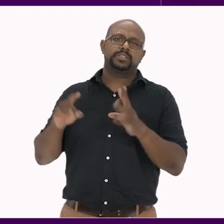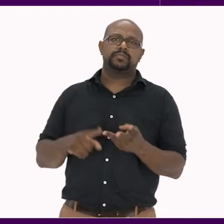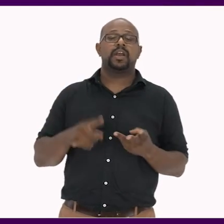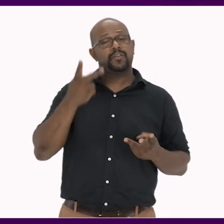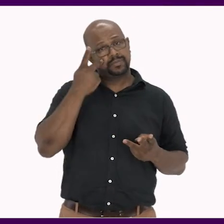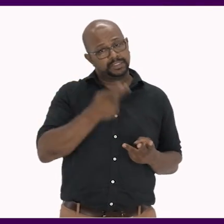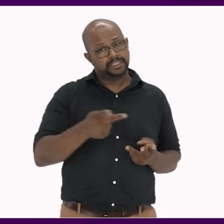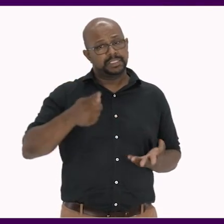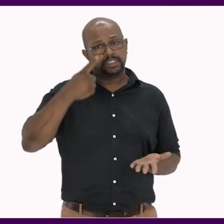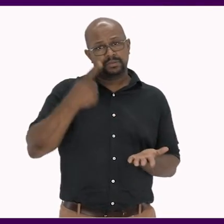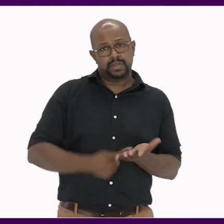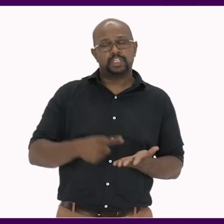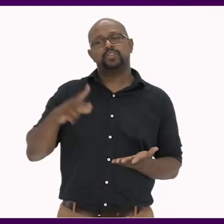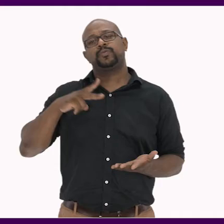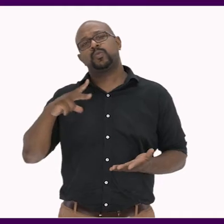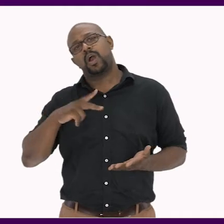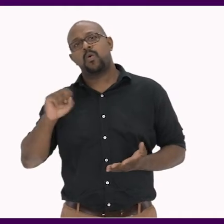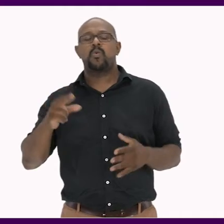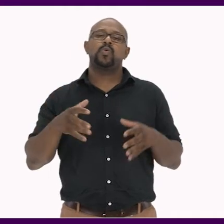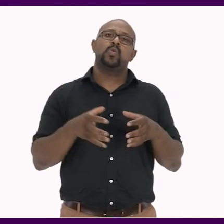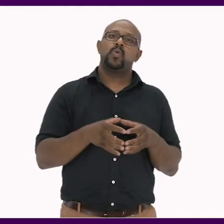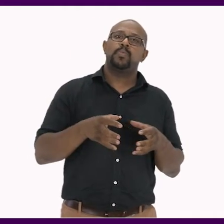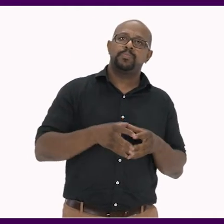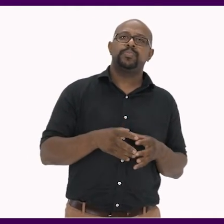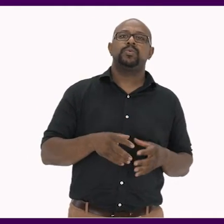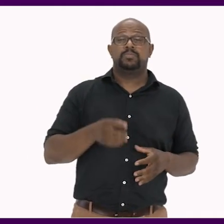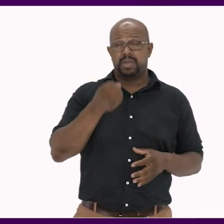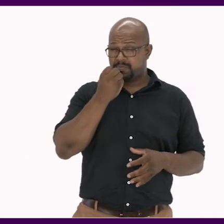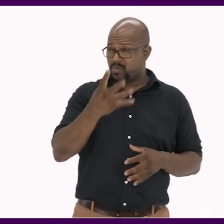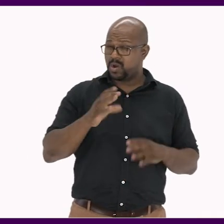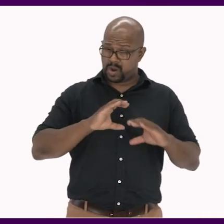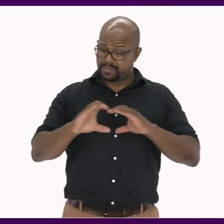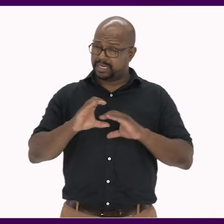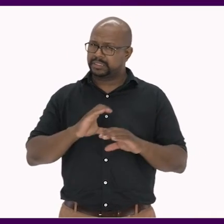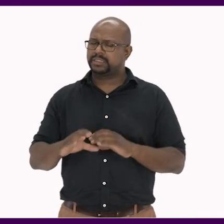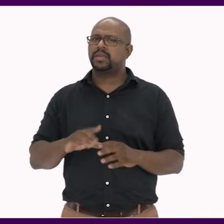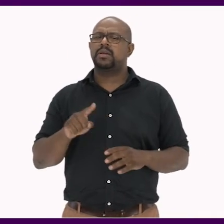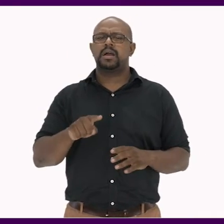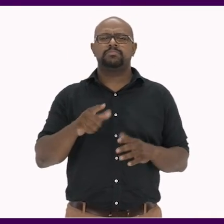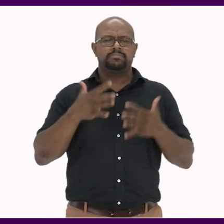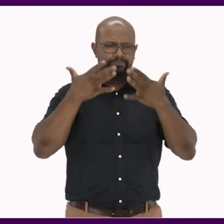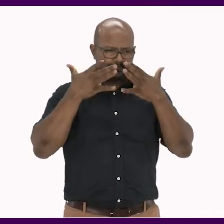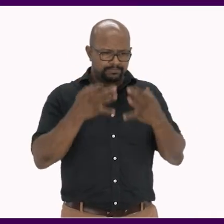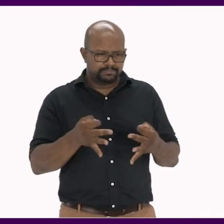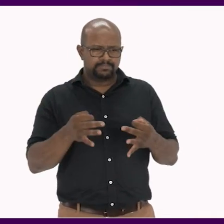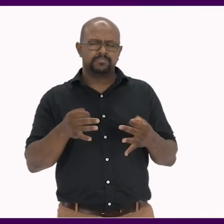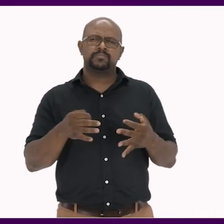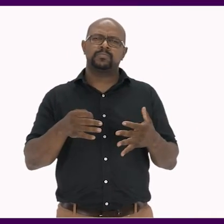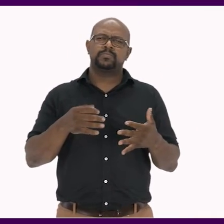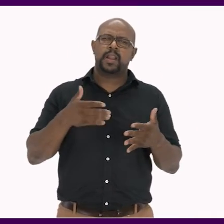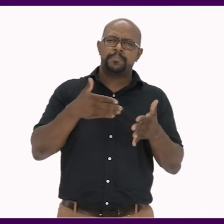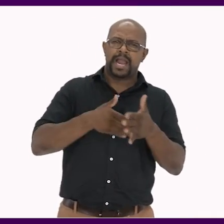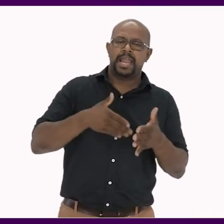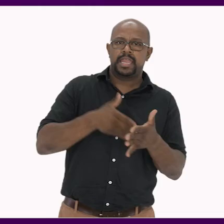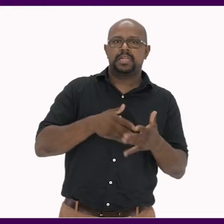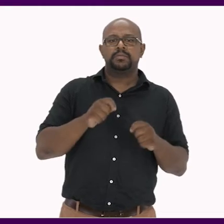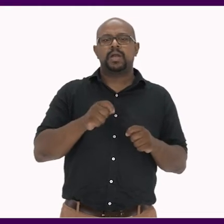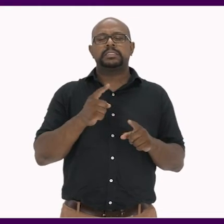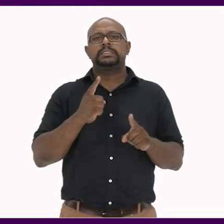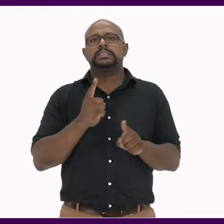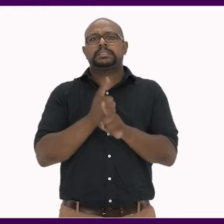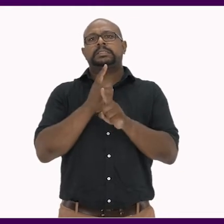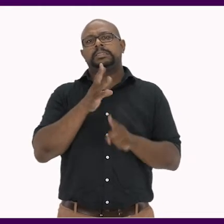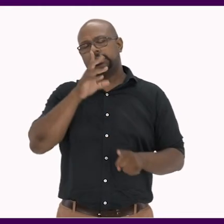são visitas agendadas individuais ou em grupo. Uma boa comunicação atenta às possíveis barreiras que possam